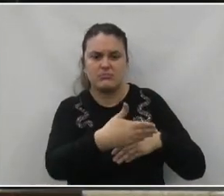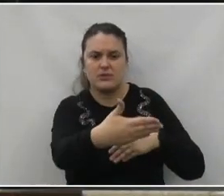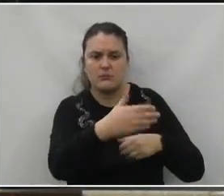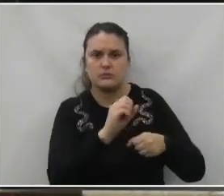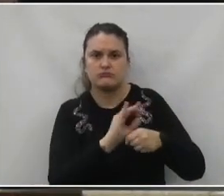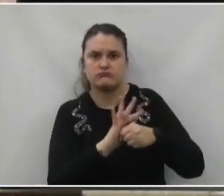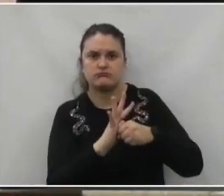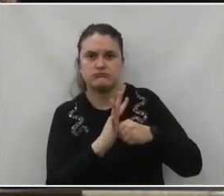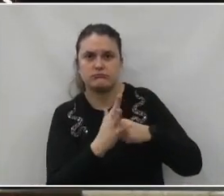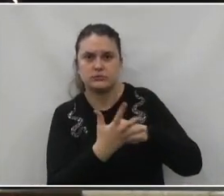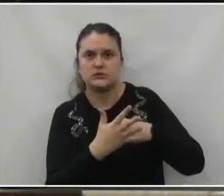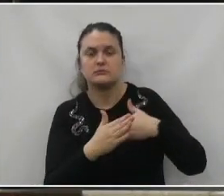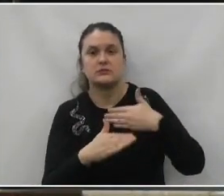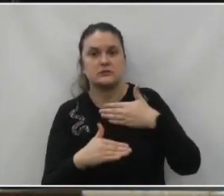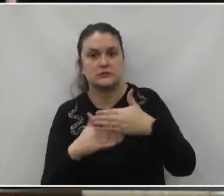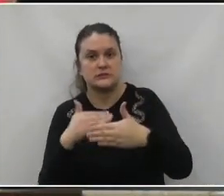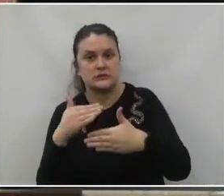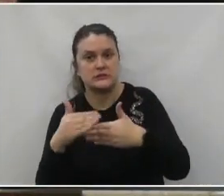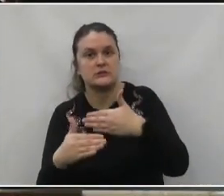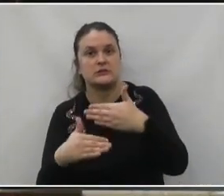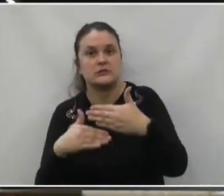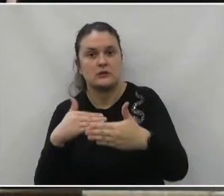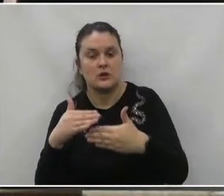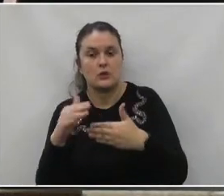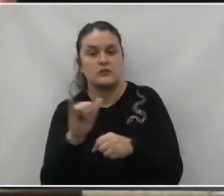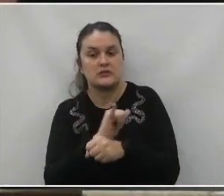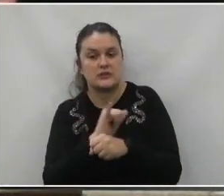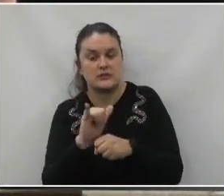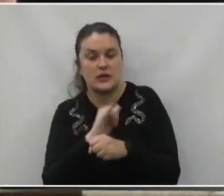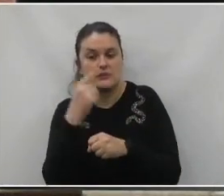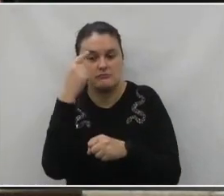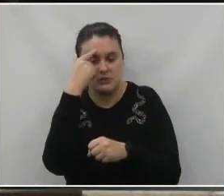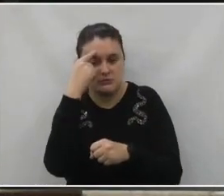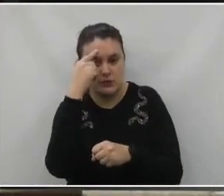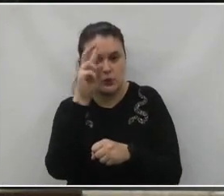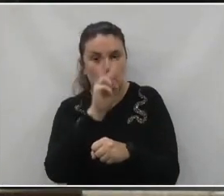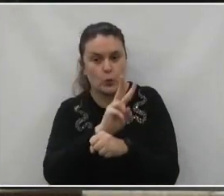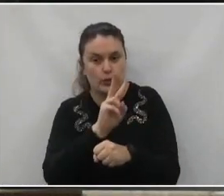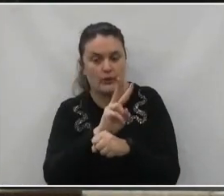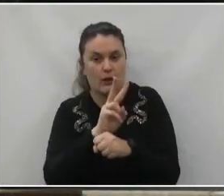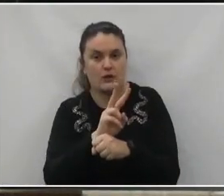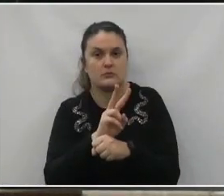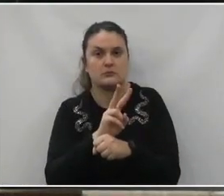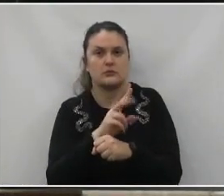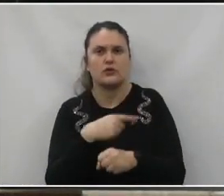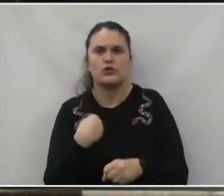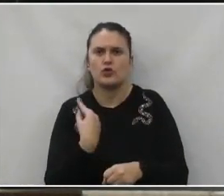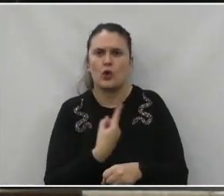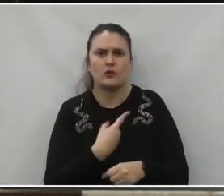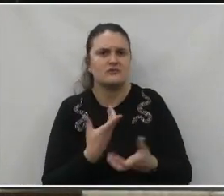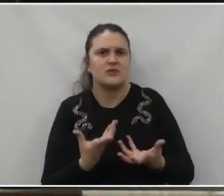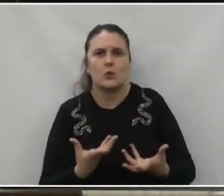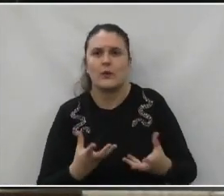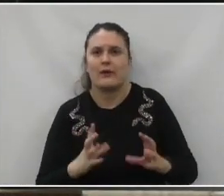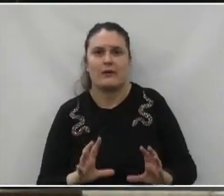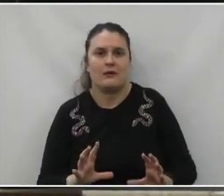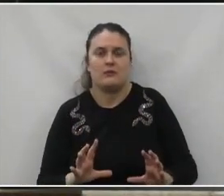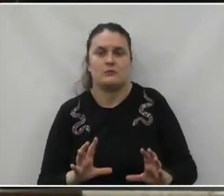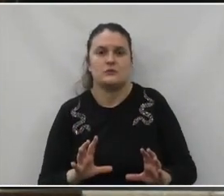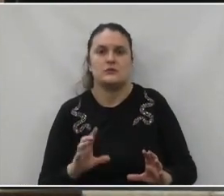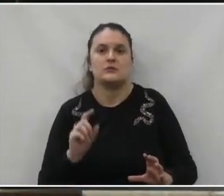possível. Nós escutamos o vereador Jair Brunhago falando, a gente não quer